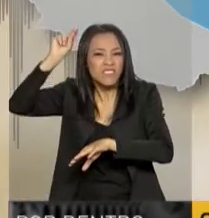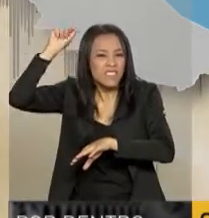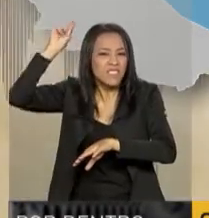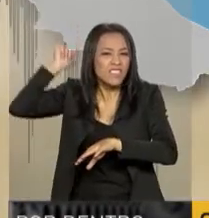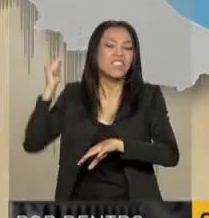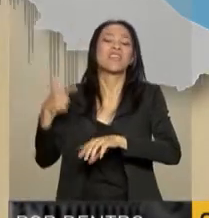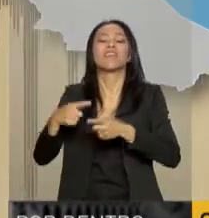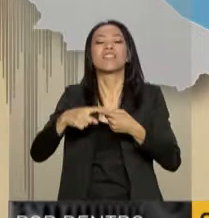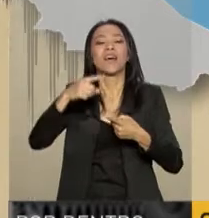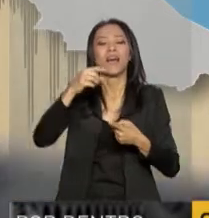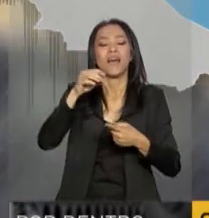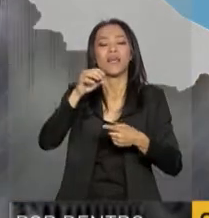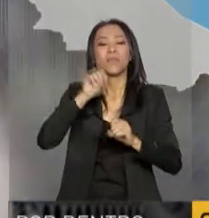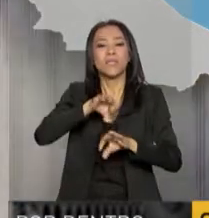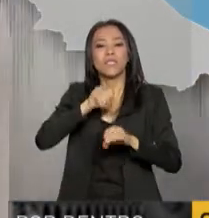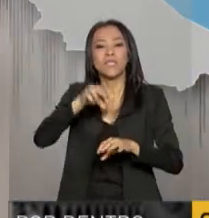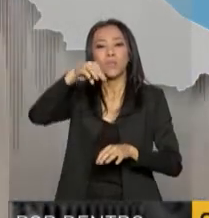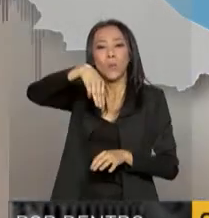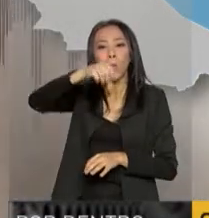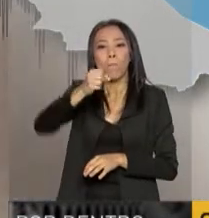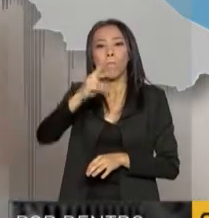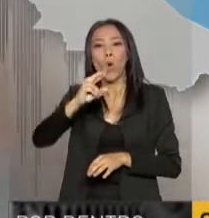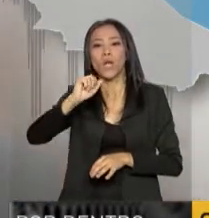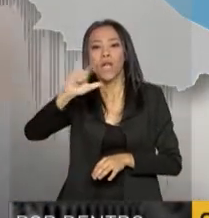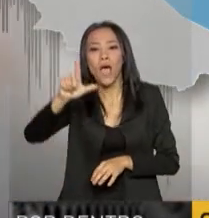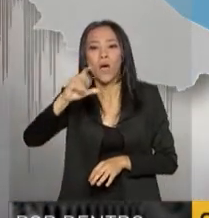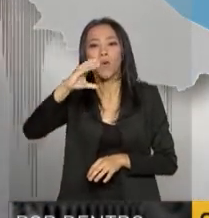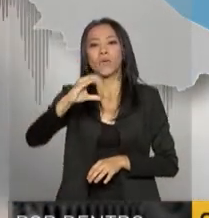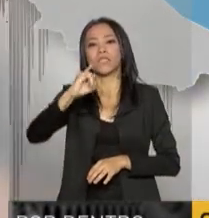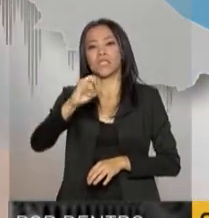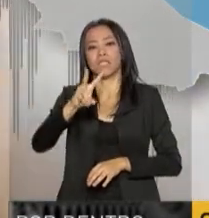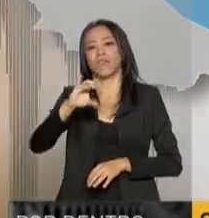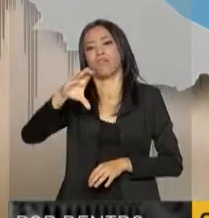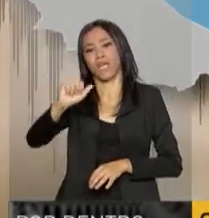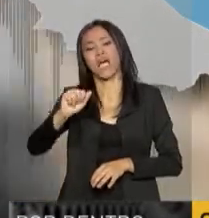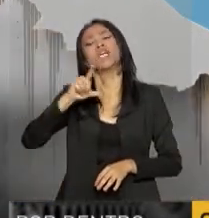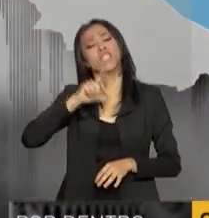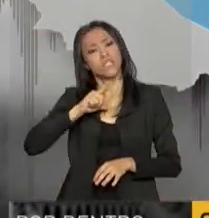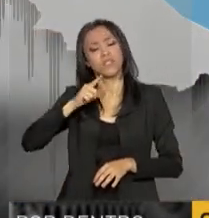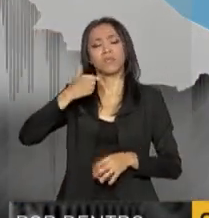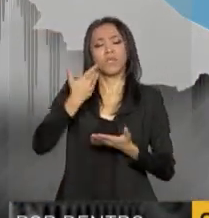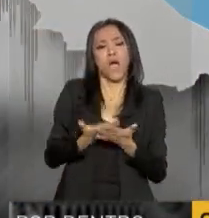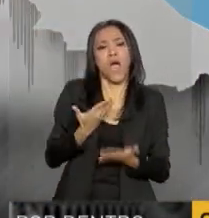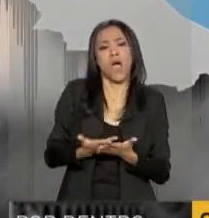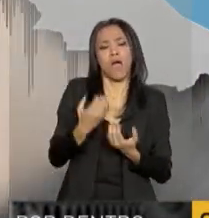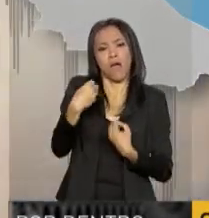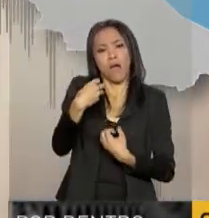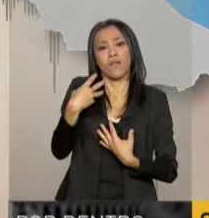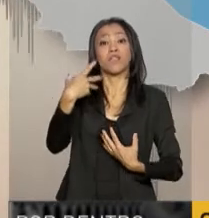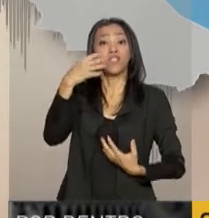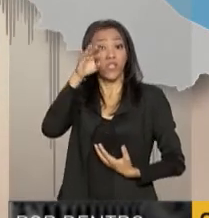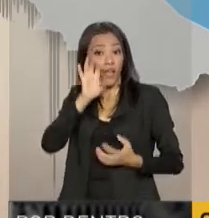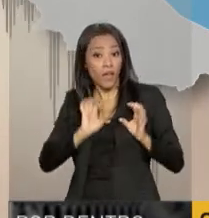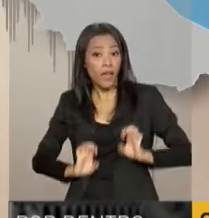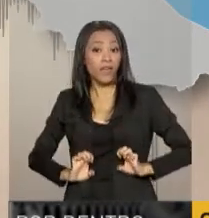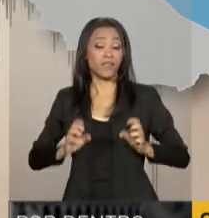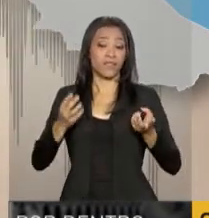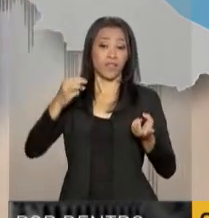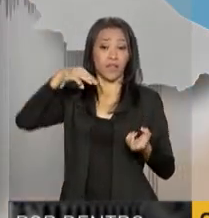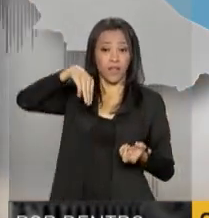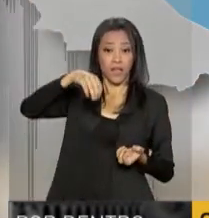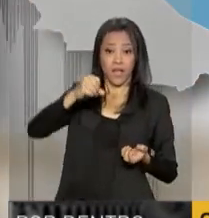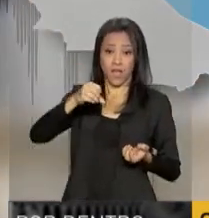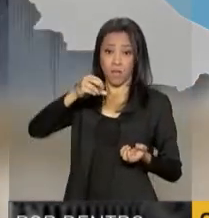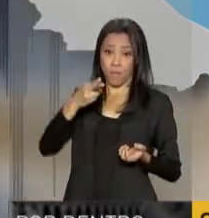cívica e na nossa época nós tínhamos essas aulas de ética de cidadania mas nós percebemos que hoje o